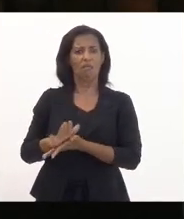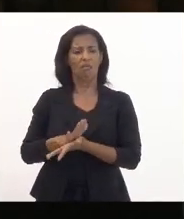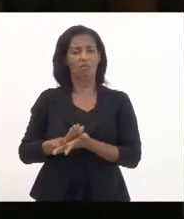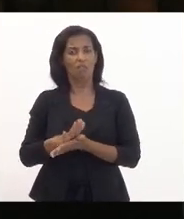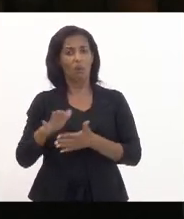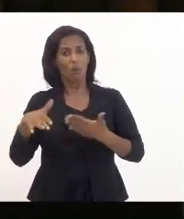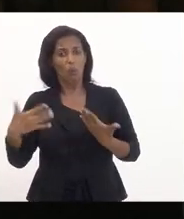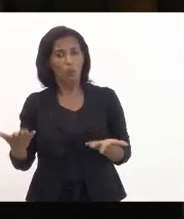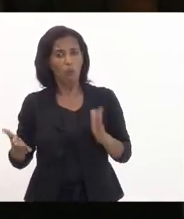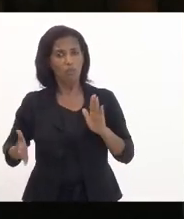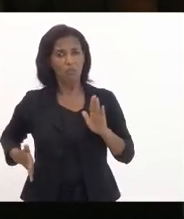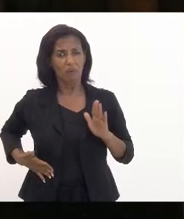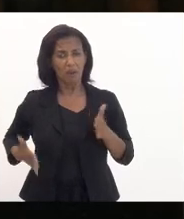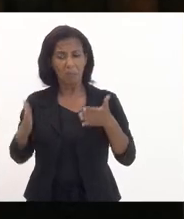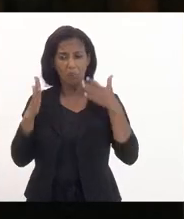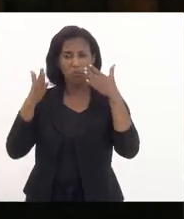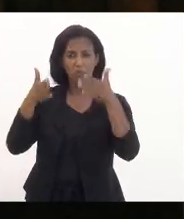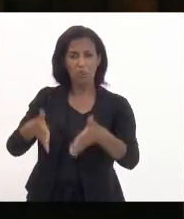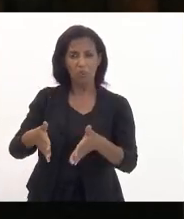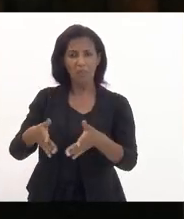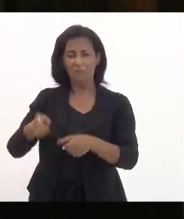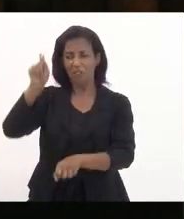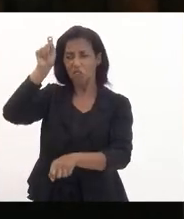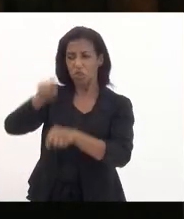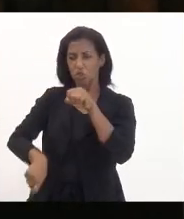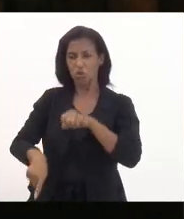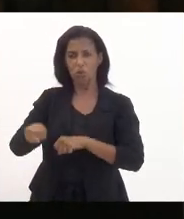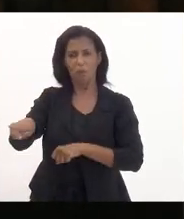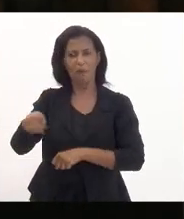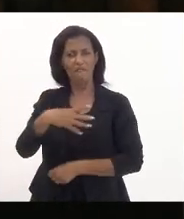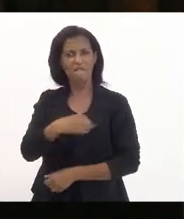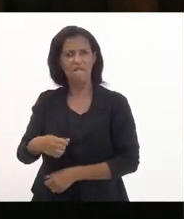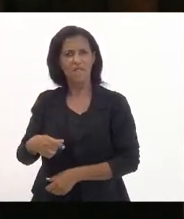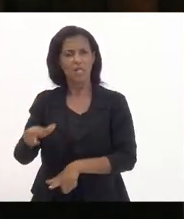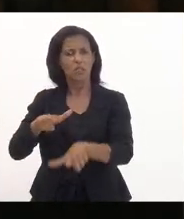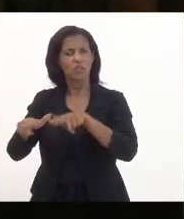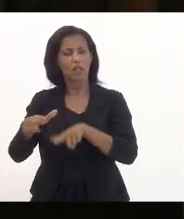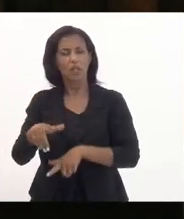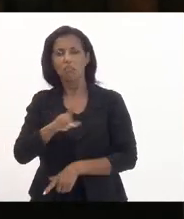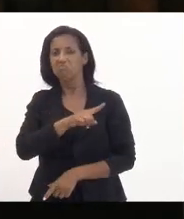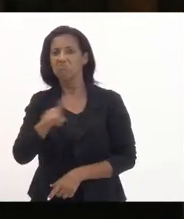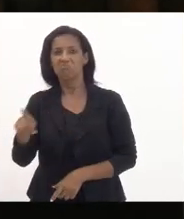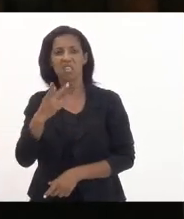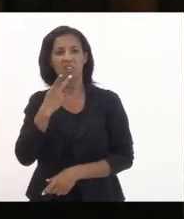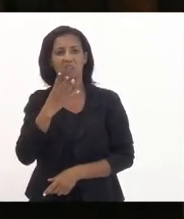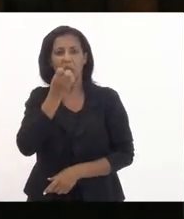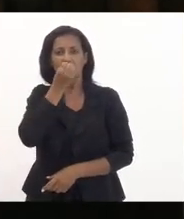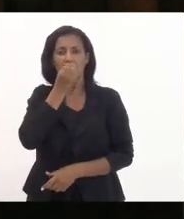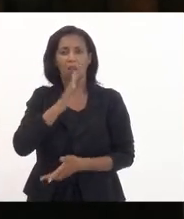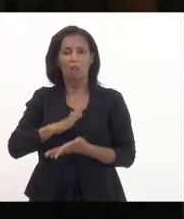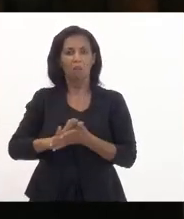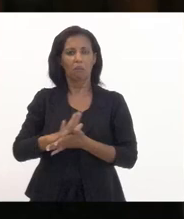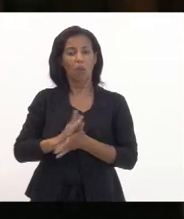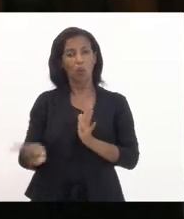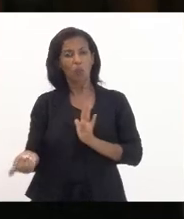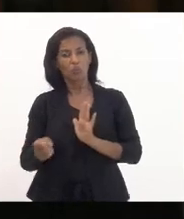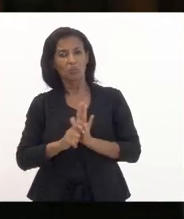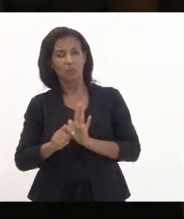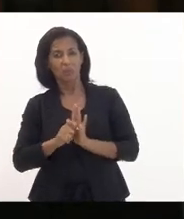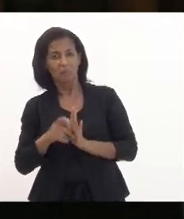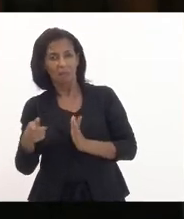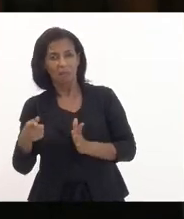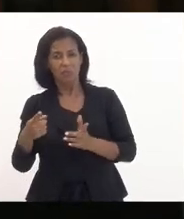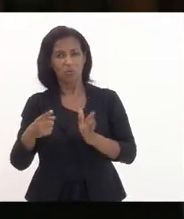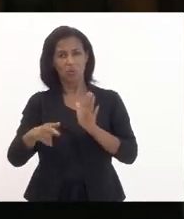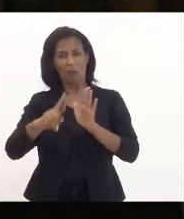Quando um traficante de droga chega numa favela e vai estuprar a filha de um trabalhador, ninguém fala nada. Quando um traficante de drogas aplica a sua